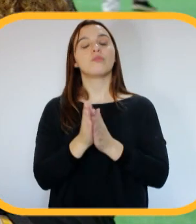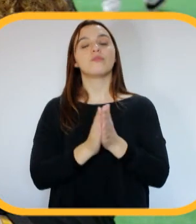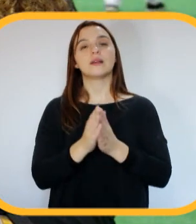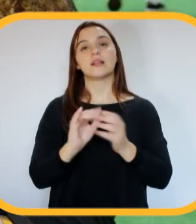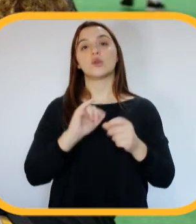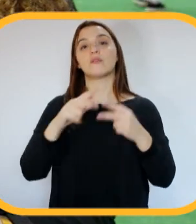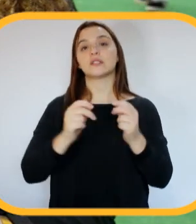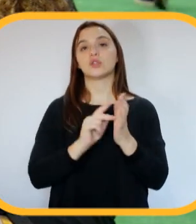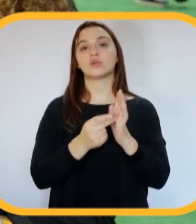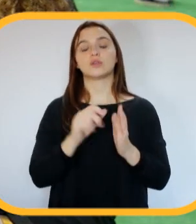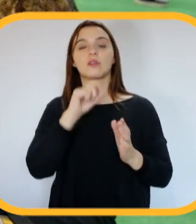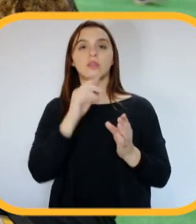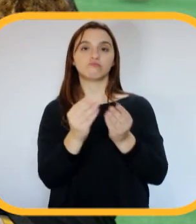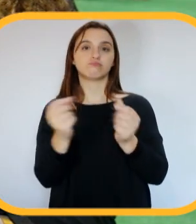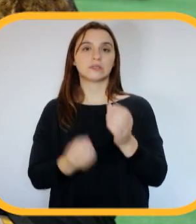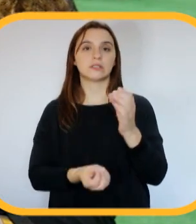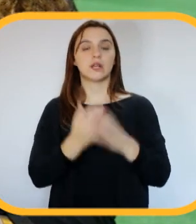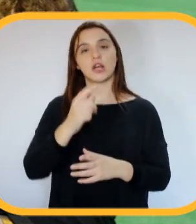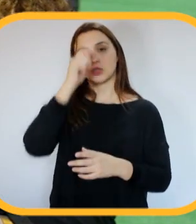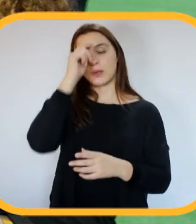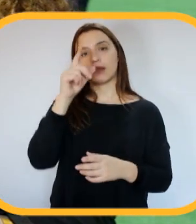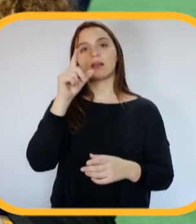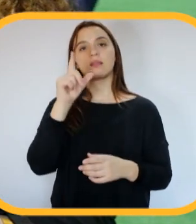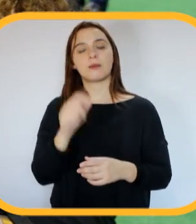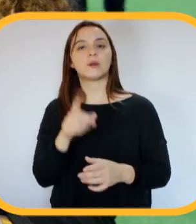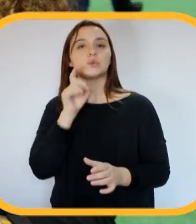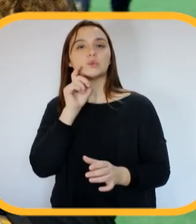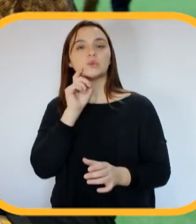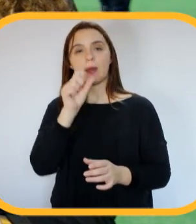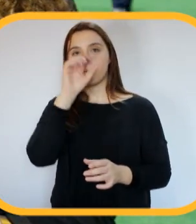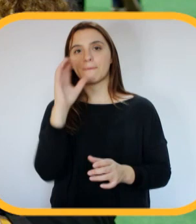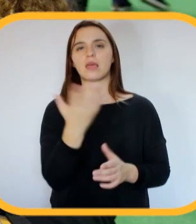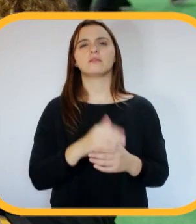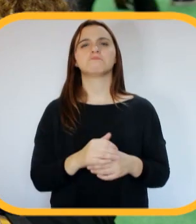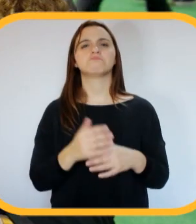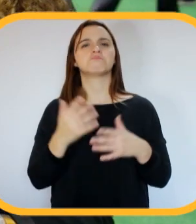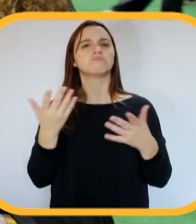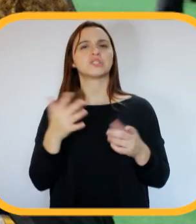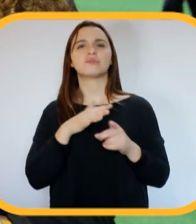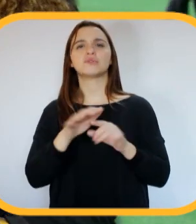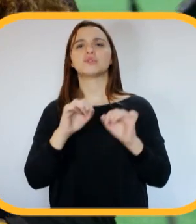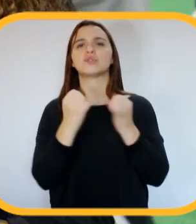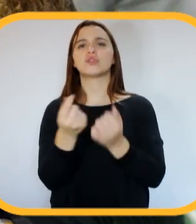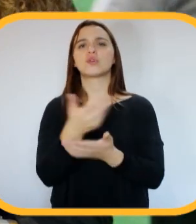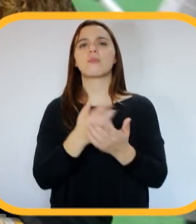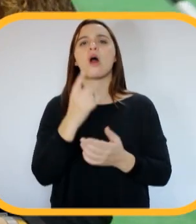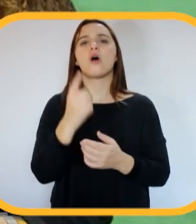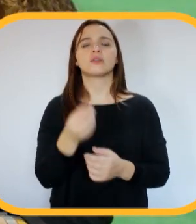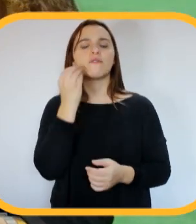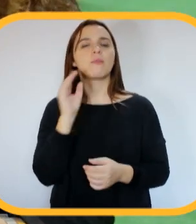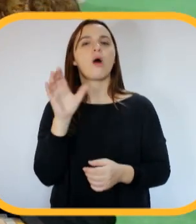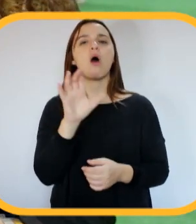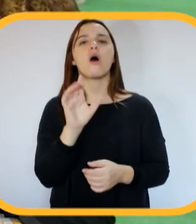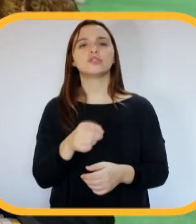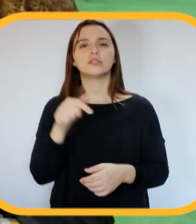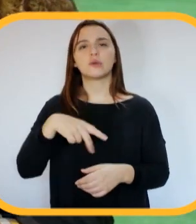inovação tecnológica para criar soluções que respeitem e preservem o meio ambiente. Mas qual é o impacto socioeconómico da Green Tech? E